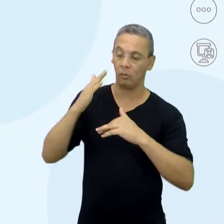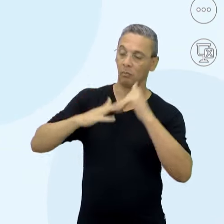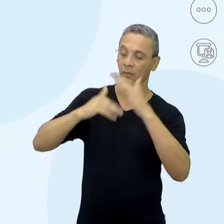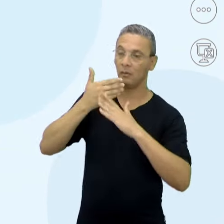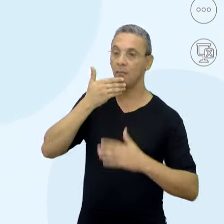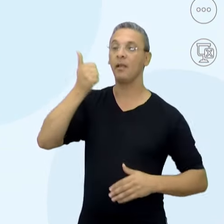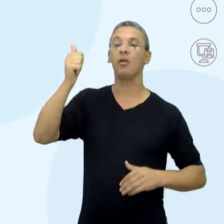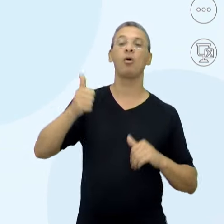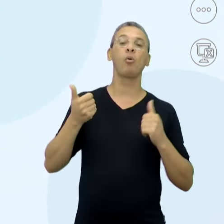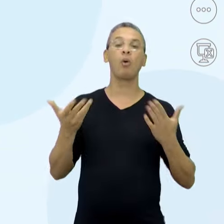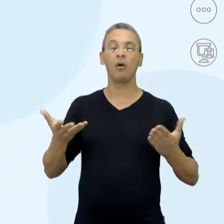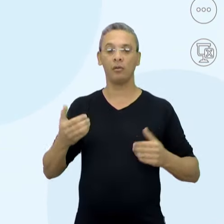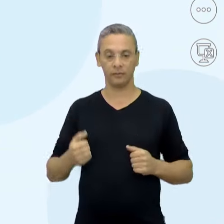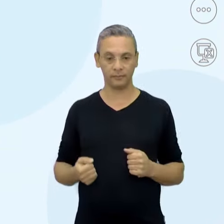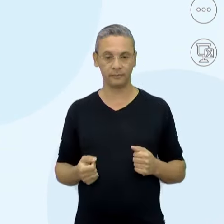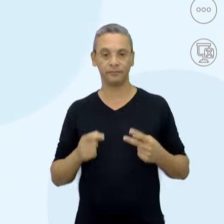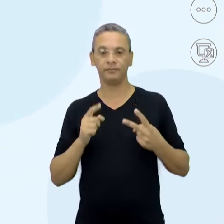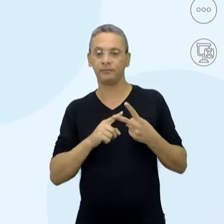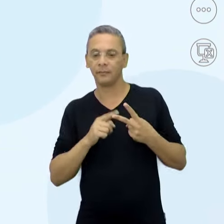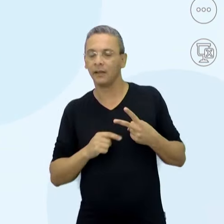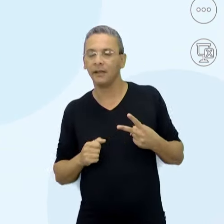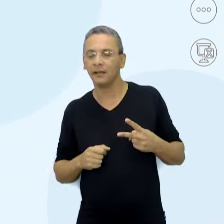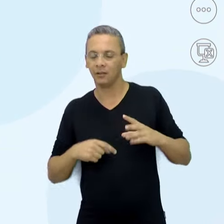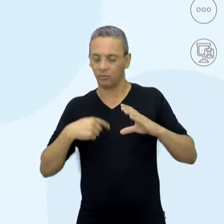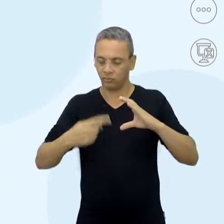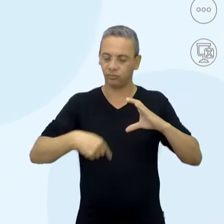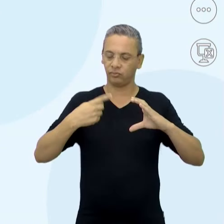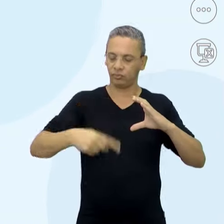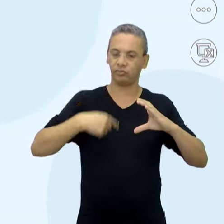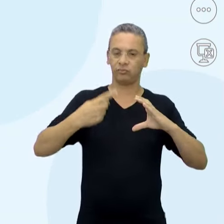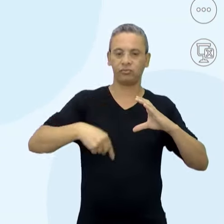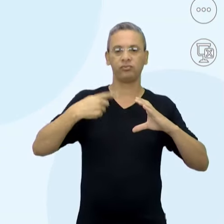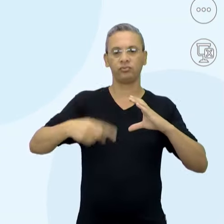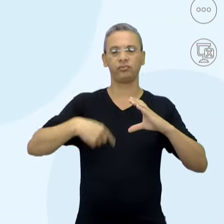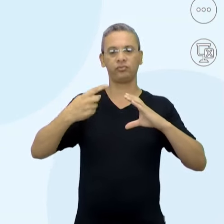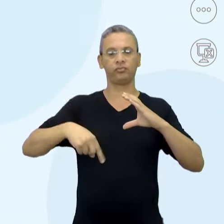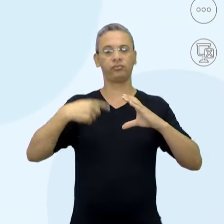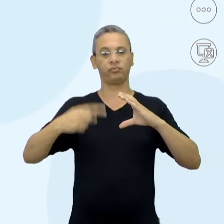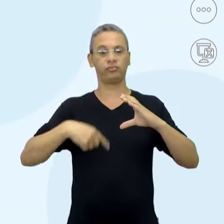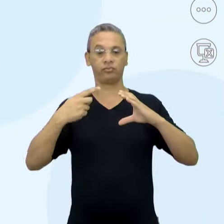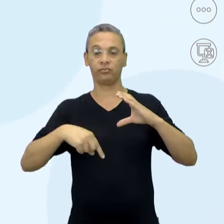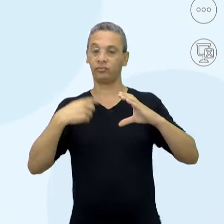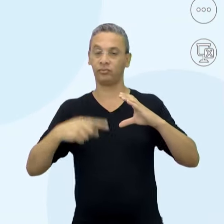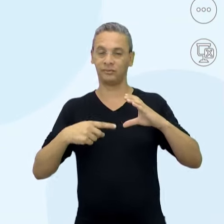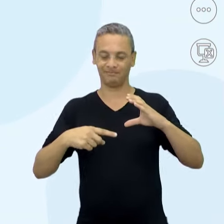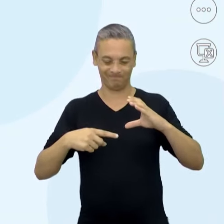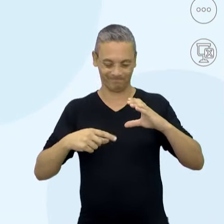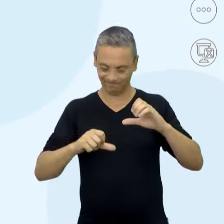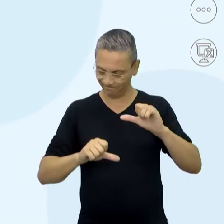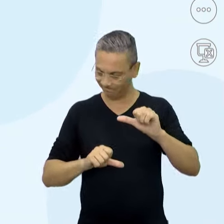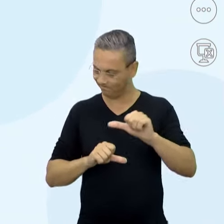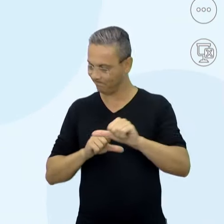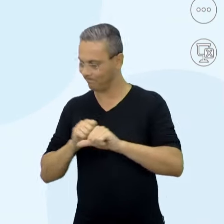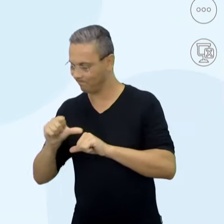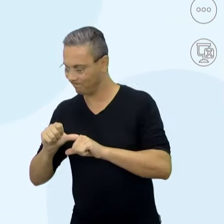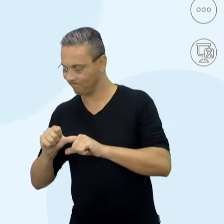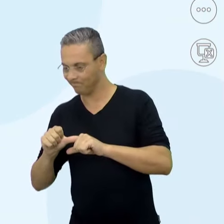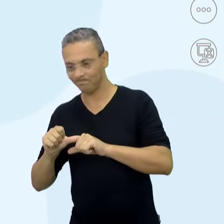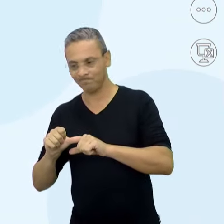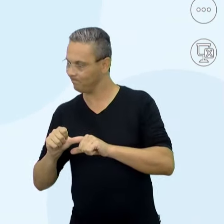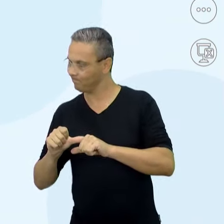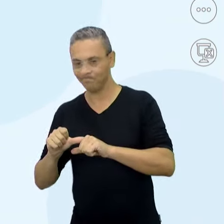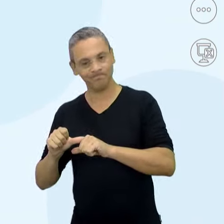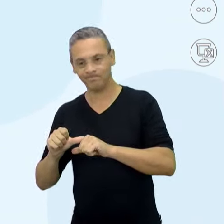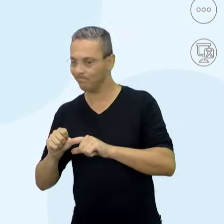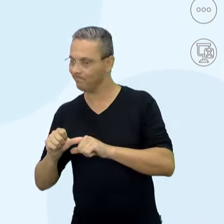mais eficiente? E depois, em qual situação o gerador não consegue fazer a